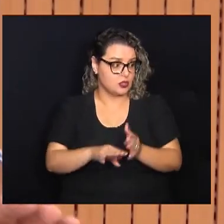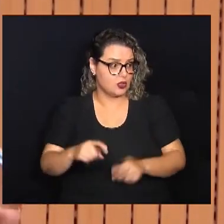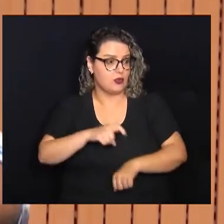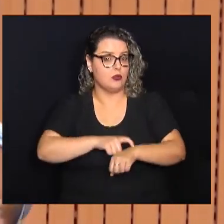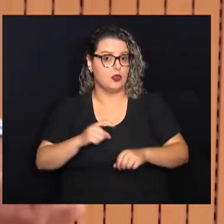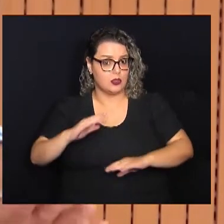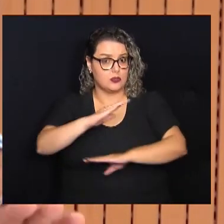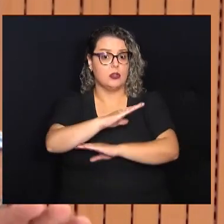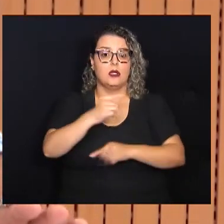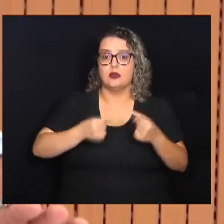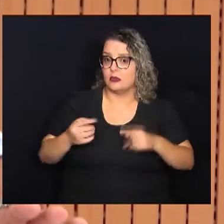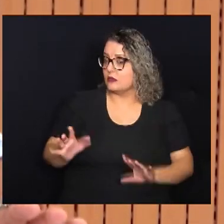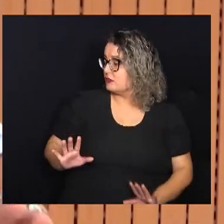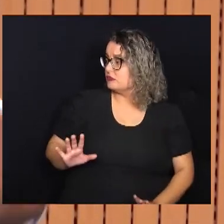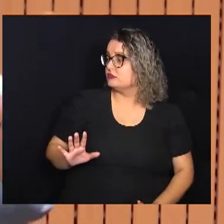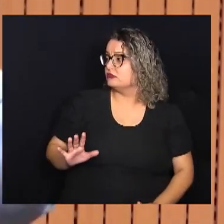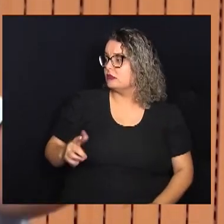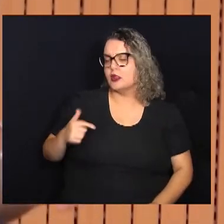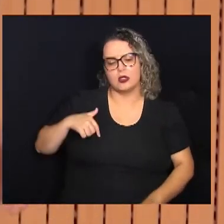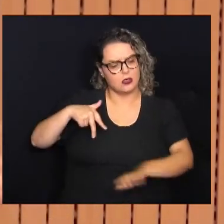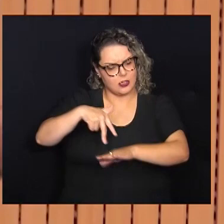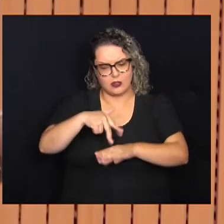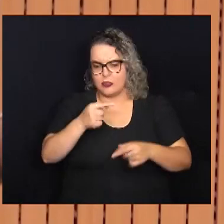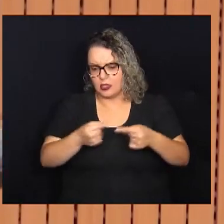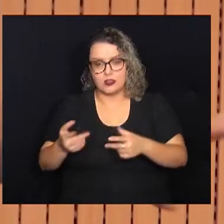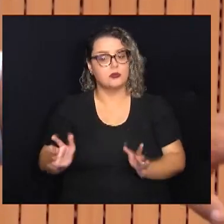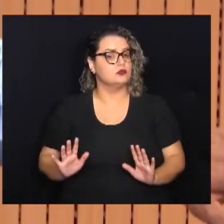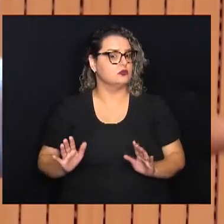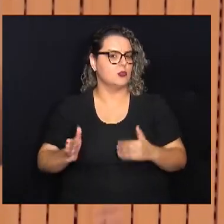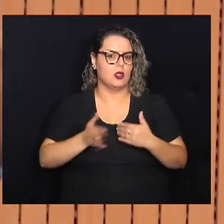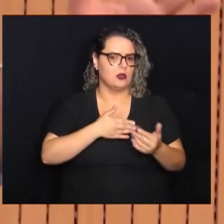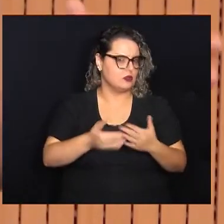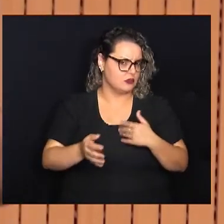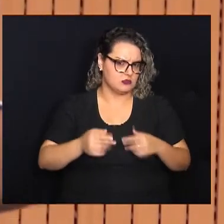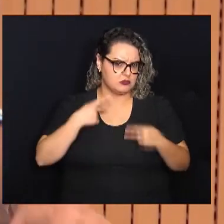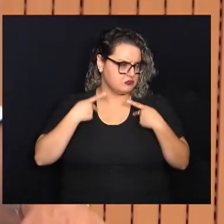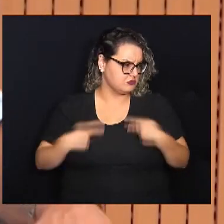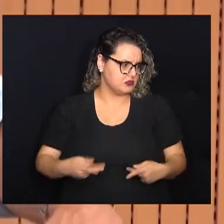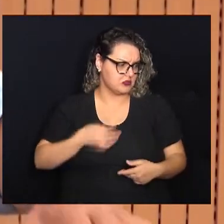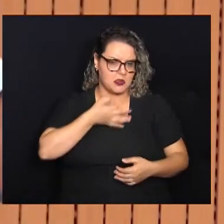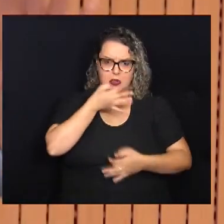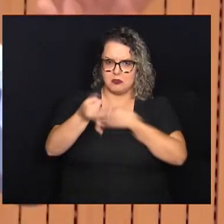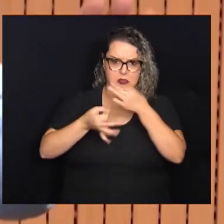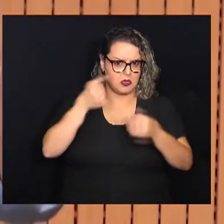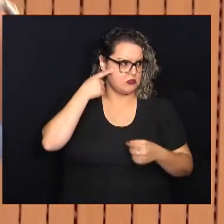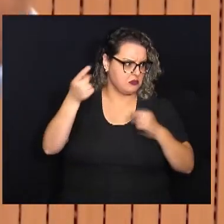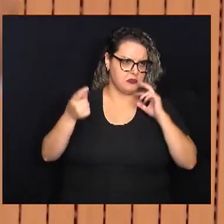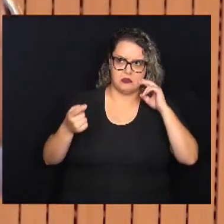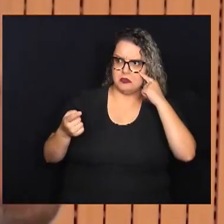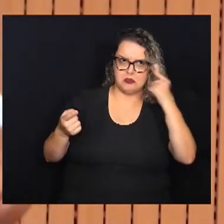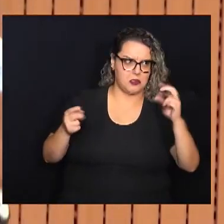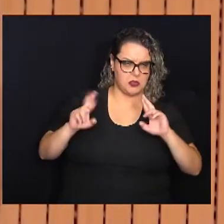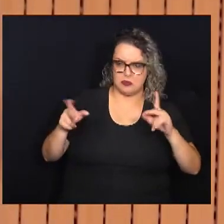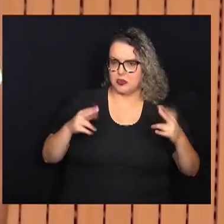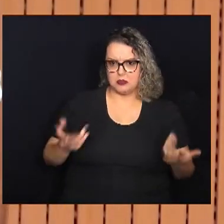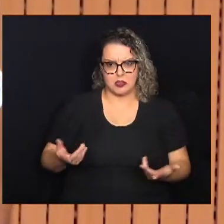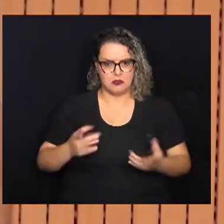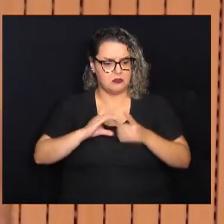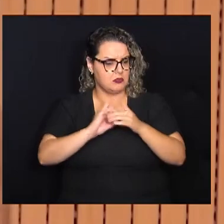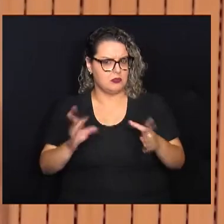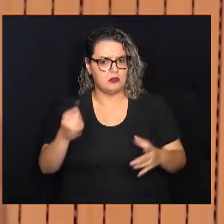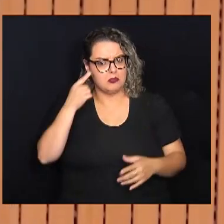atual lei, na verdade. Então, isso tudo é muito válido. Mas o nosso questionamento é o momento